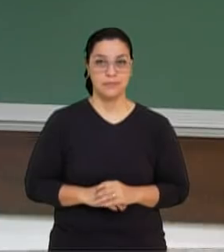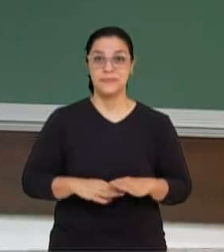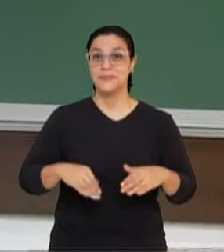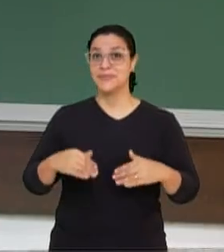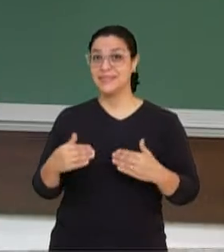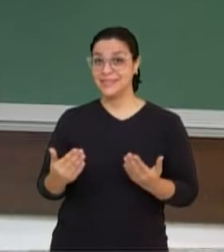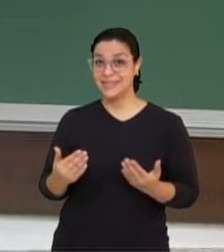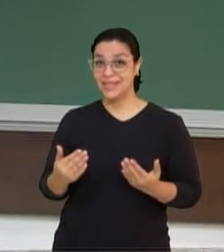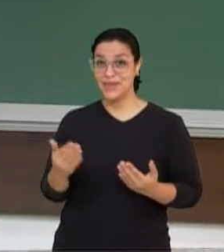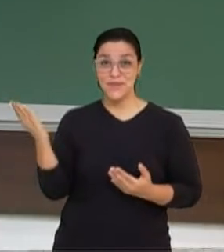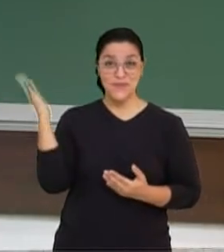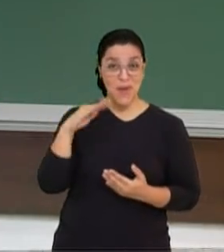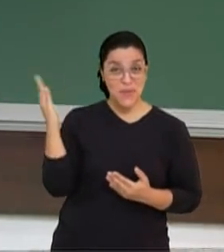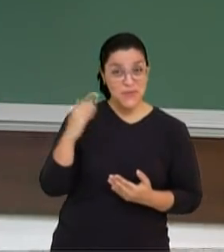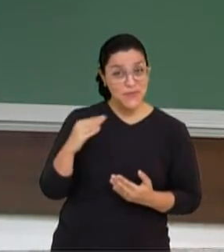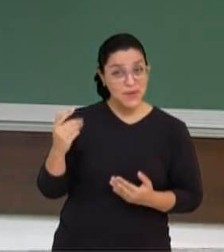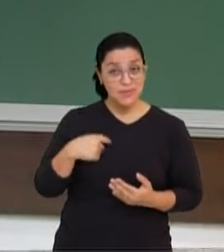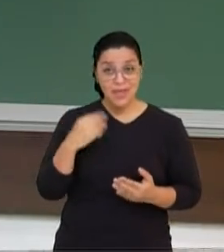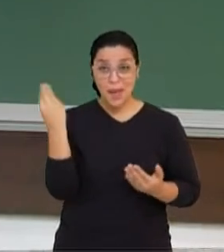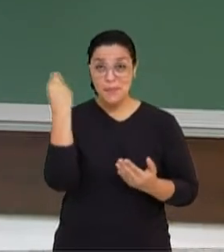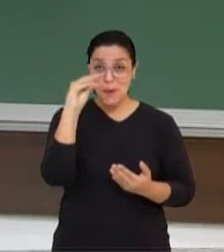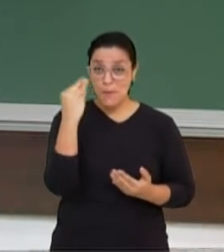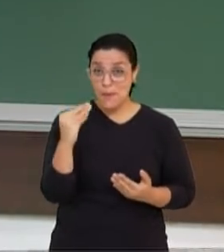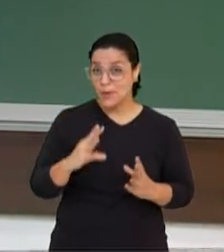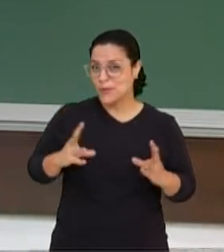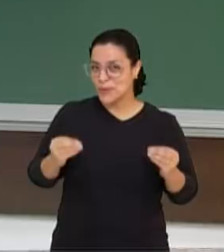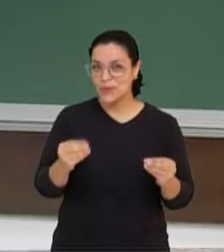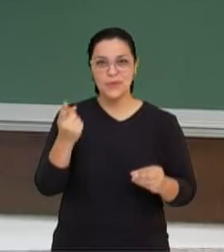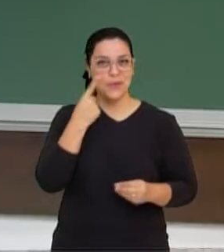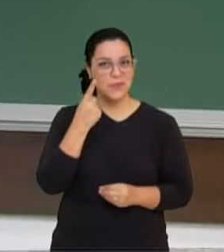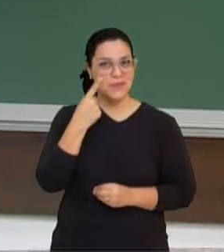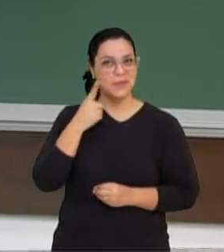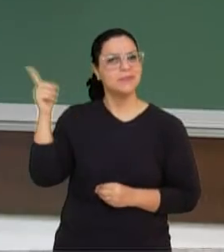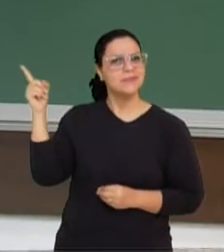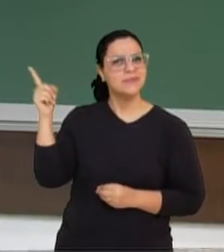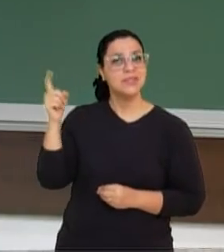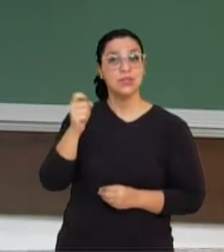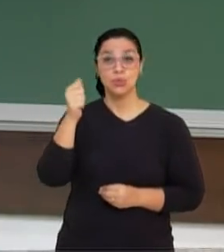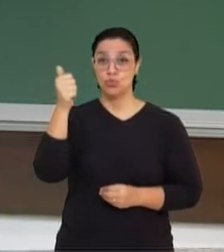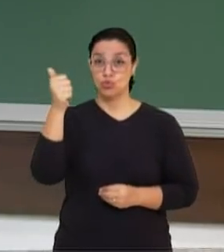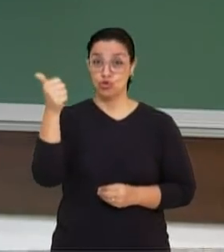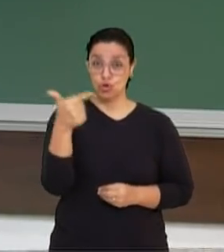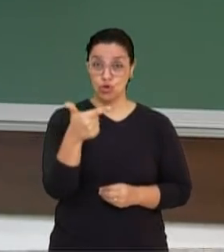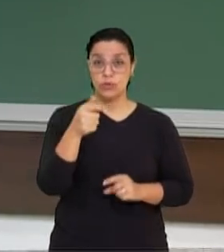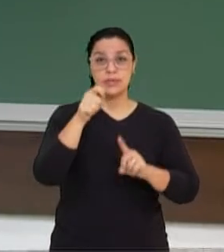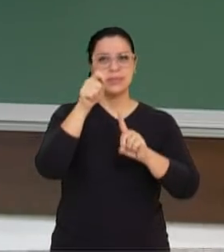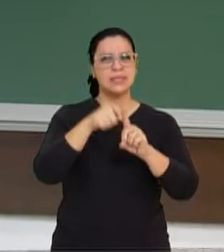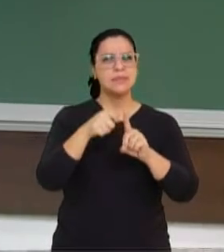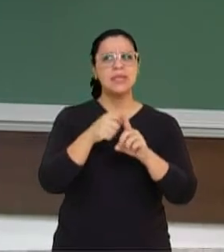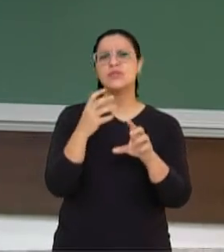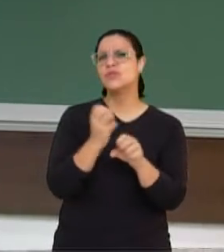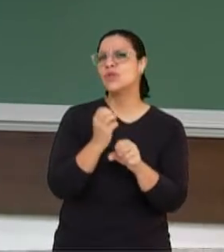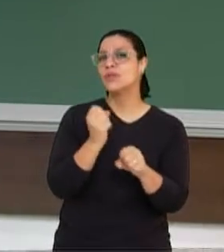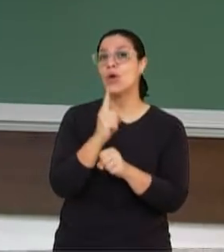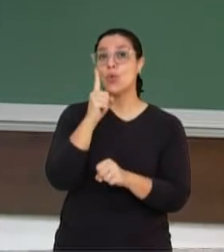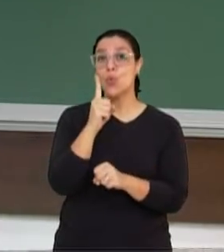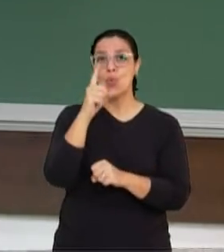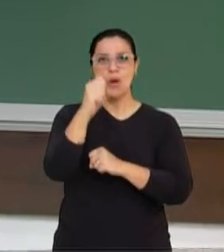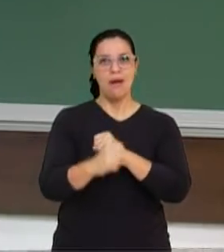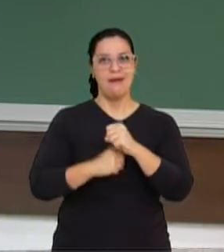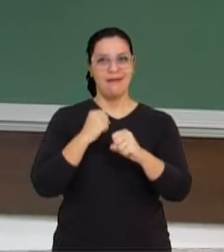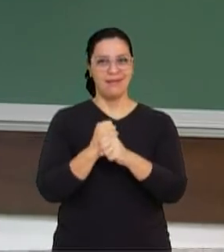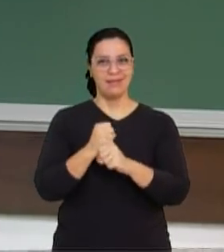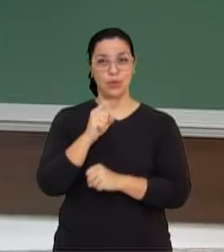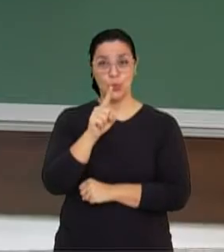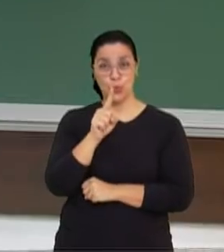E aí, bora, galerinha, preencher essa cruzadinha? Então, vamos lá. Então, 12 meses equivalem a um ano. Olha